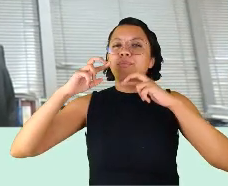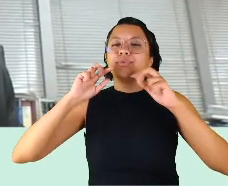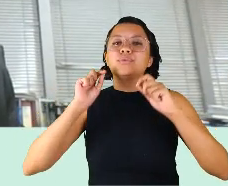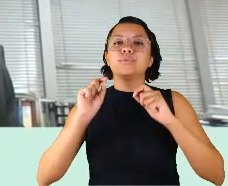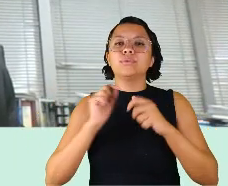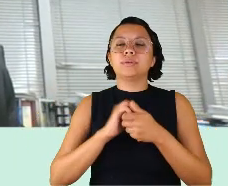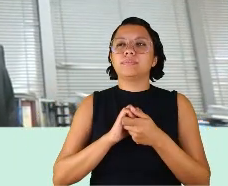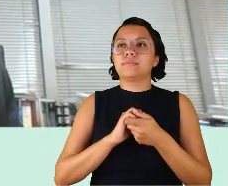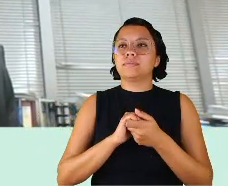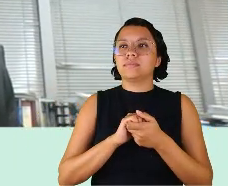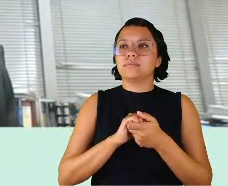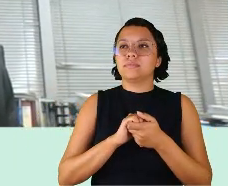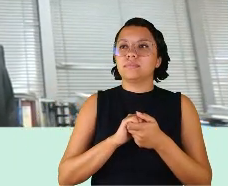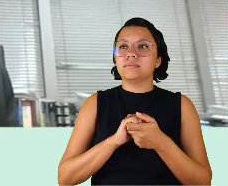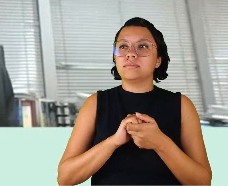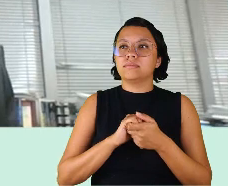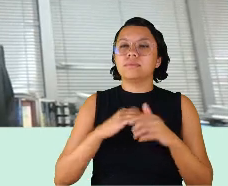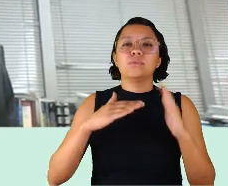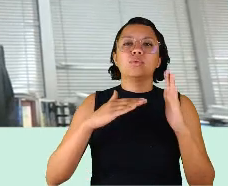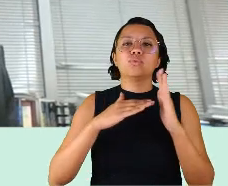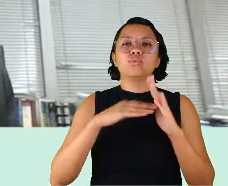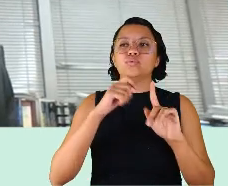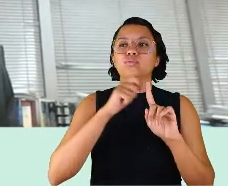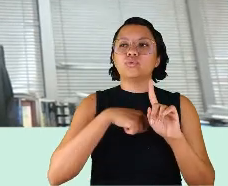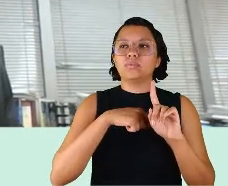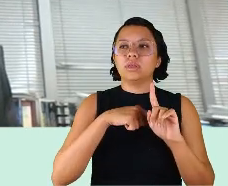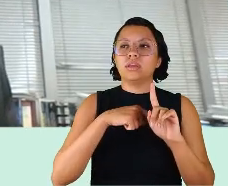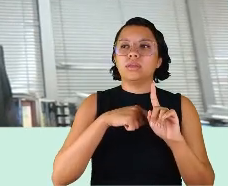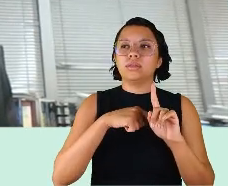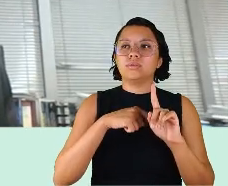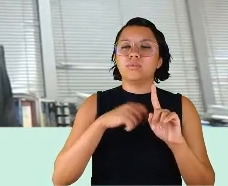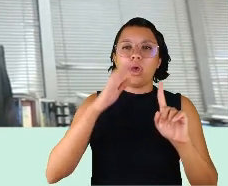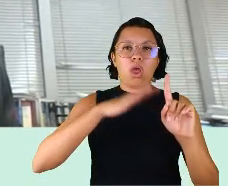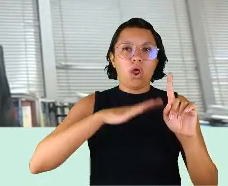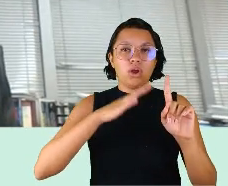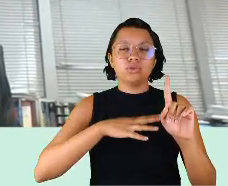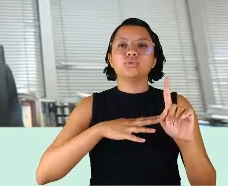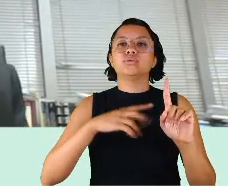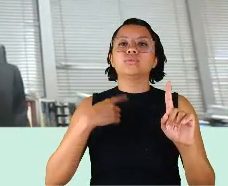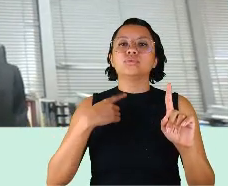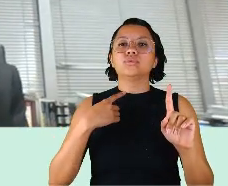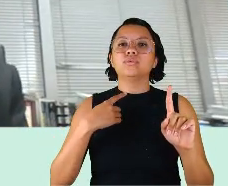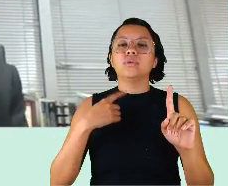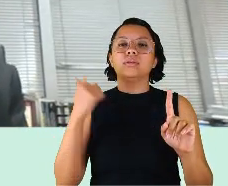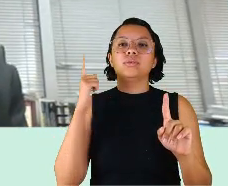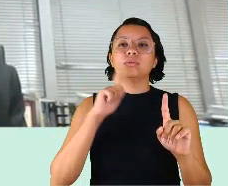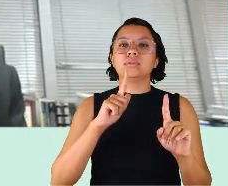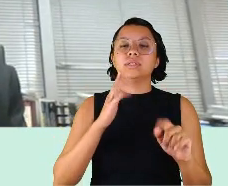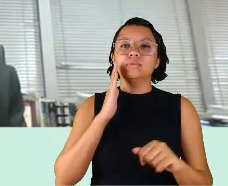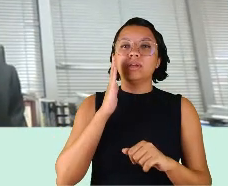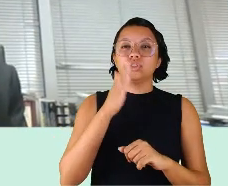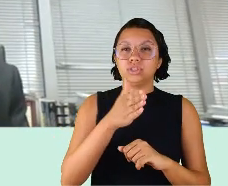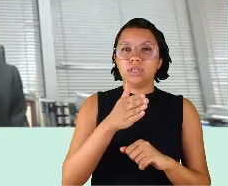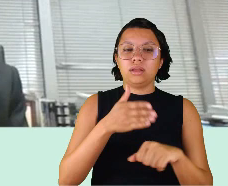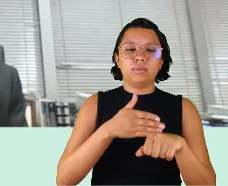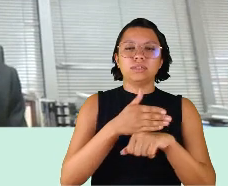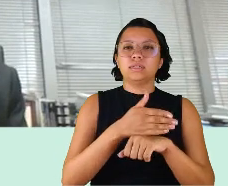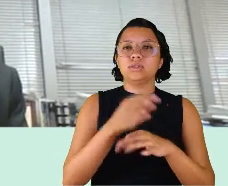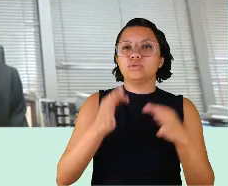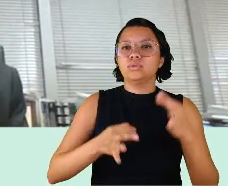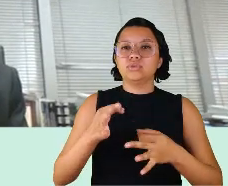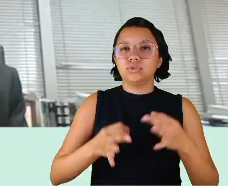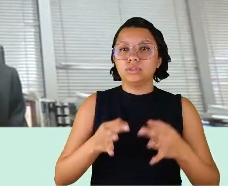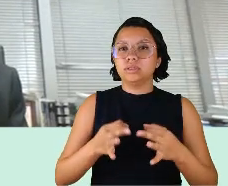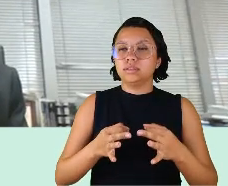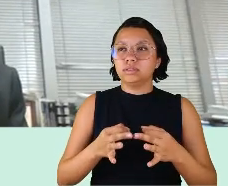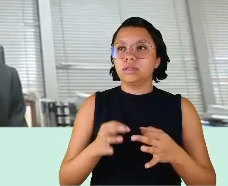que nos últimos meses, elogios por advogados e partes que conseguiram acesso direto aos magistrados ou a serviço